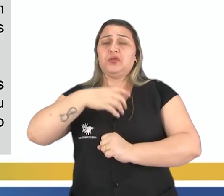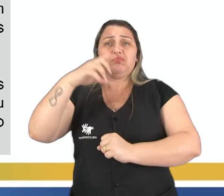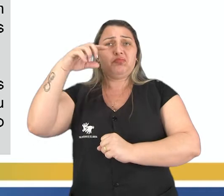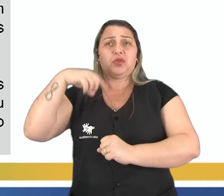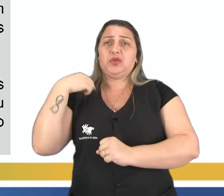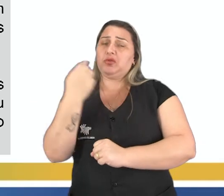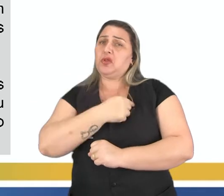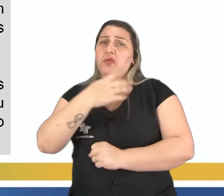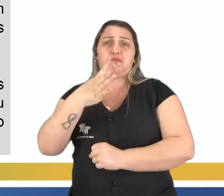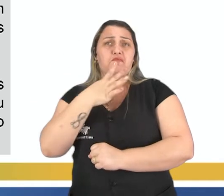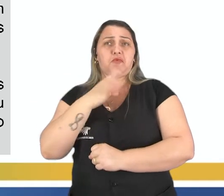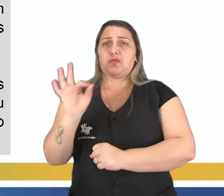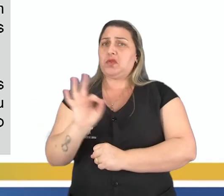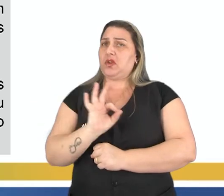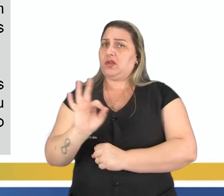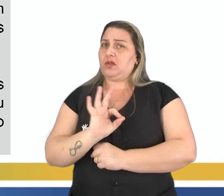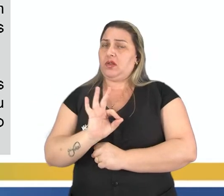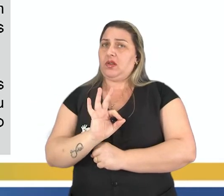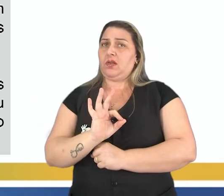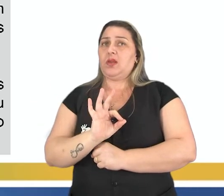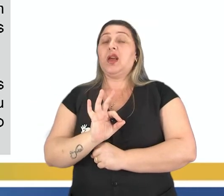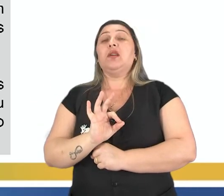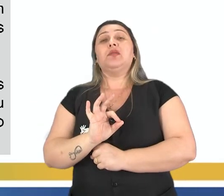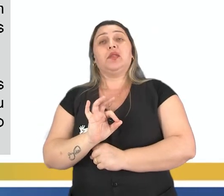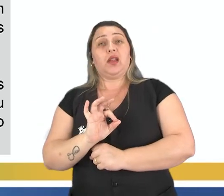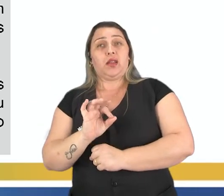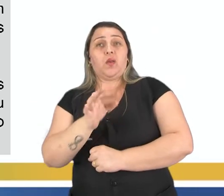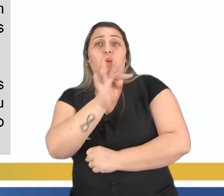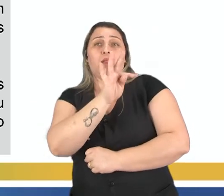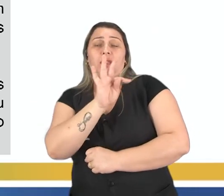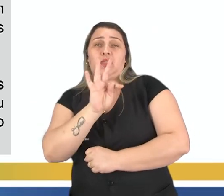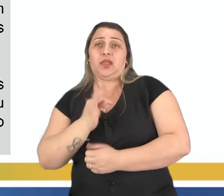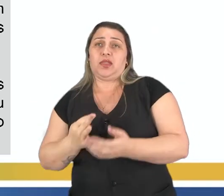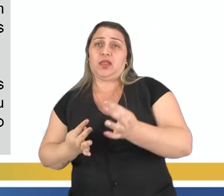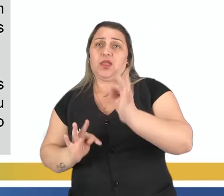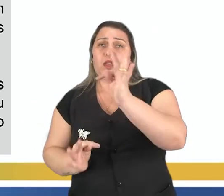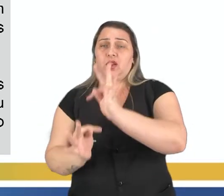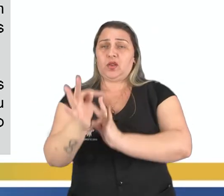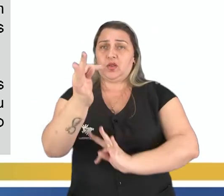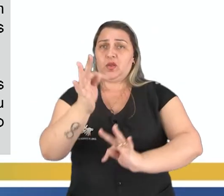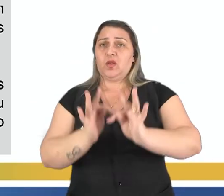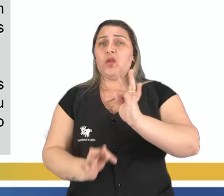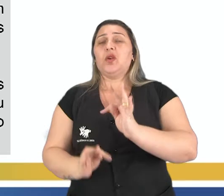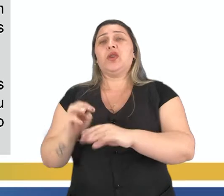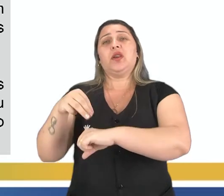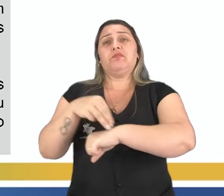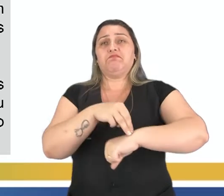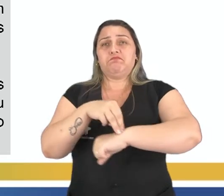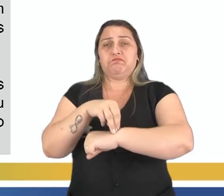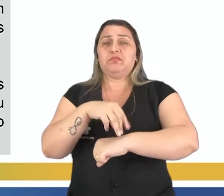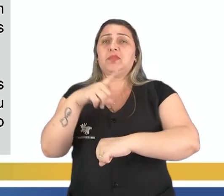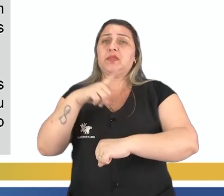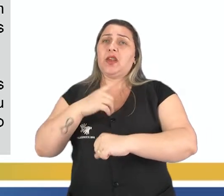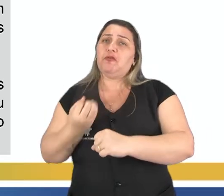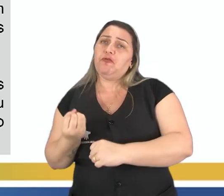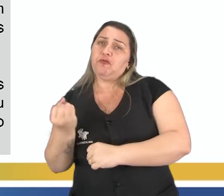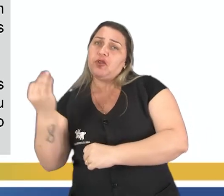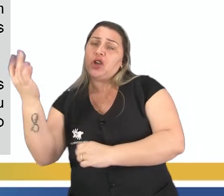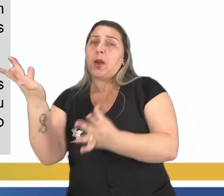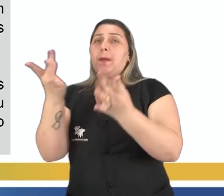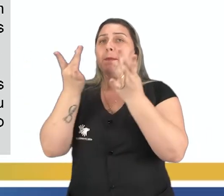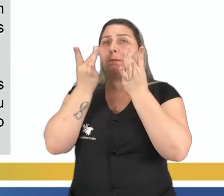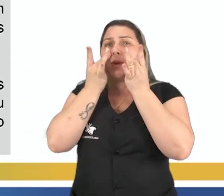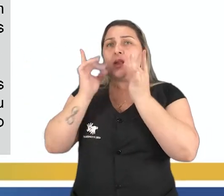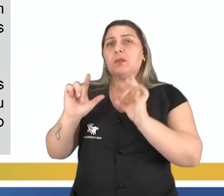imaginamos, que nós não conhecemos, tá? E com a tecnologia disponível no momento, viajar pessoalmente